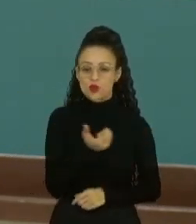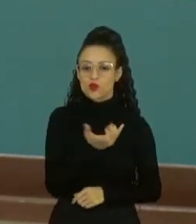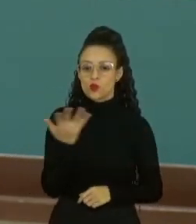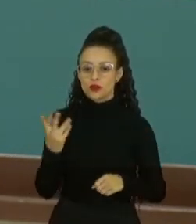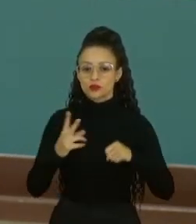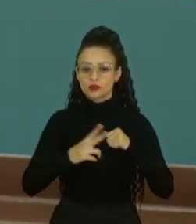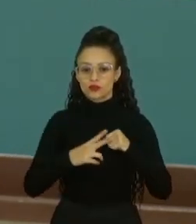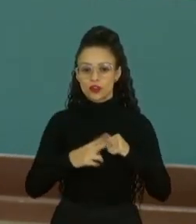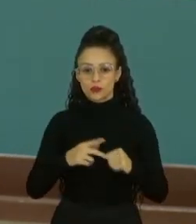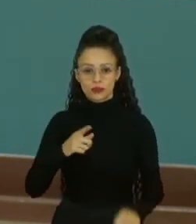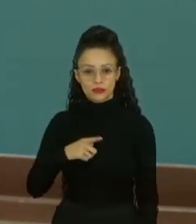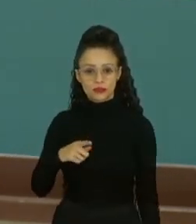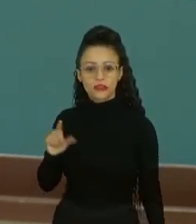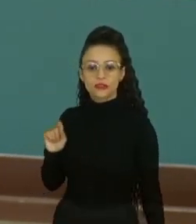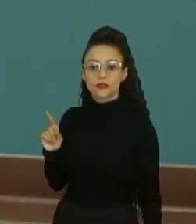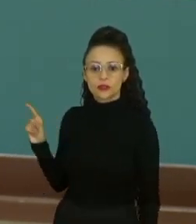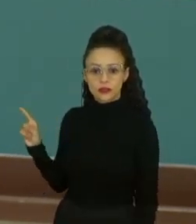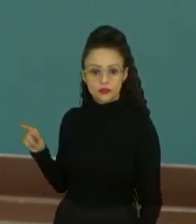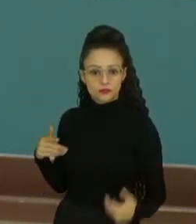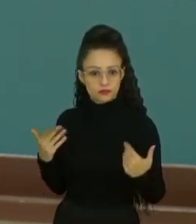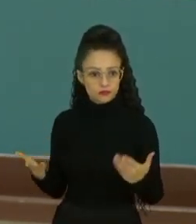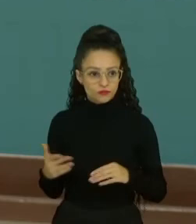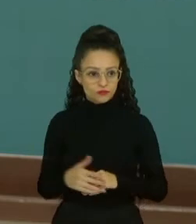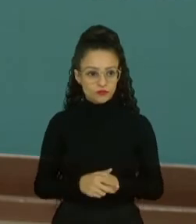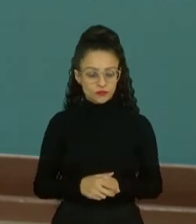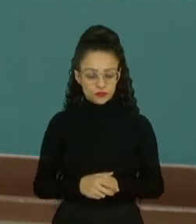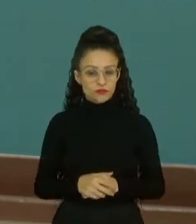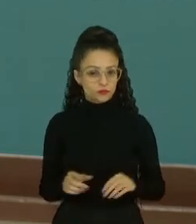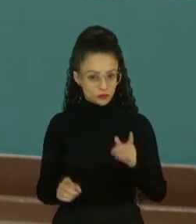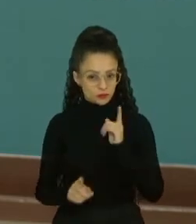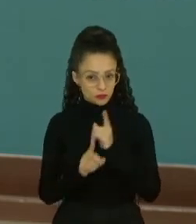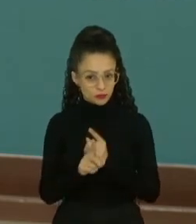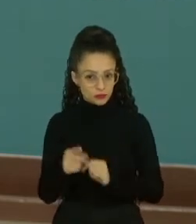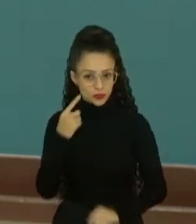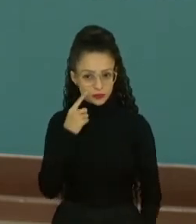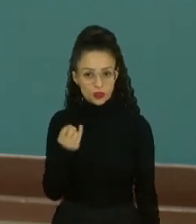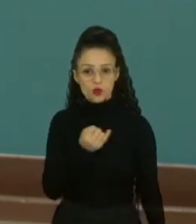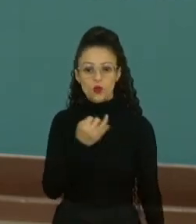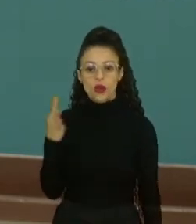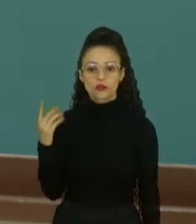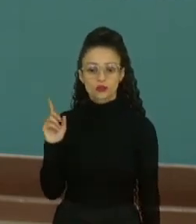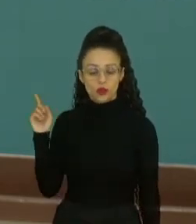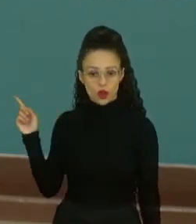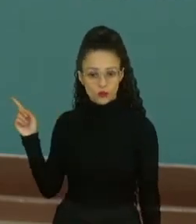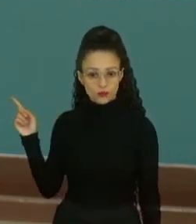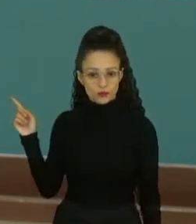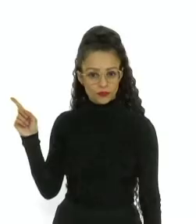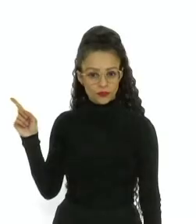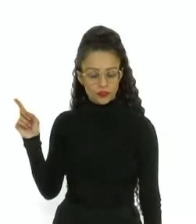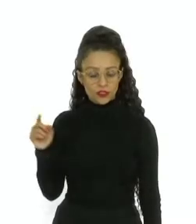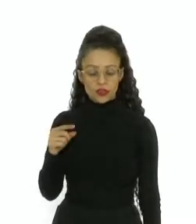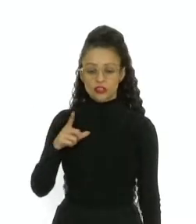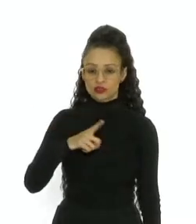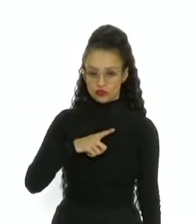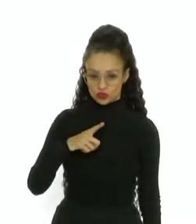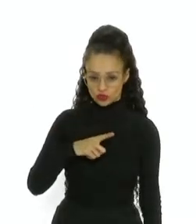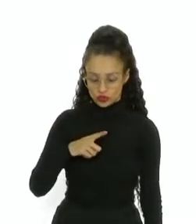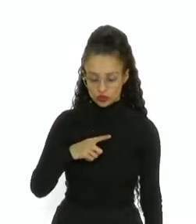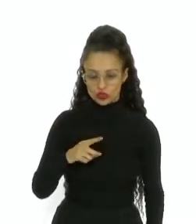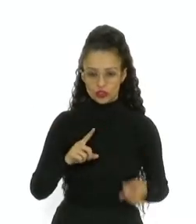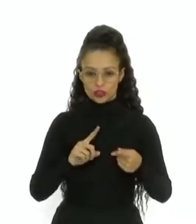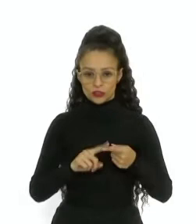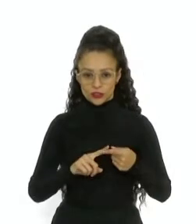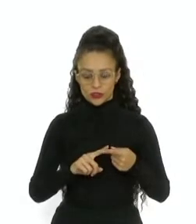quantos verbos apareceram aqui, pessoal? Vocês conseguiram perceber? Contem lá junto comigo. Olha lá, o verbo tinha.